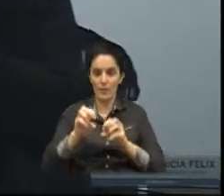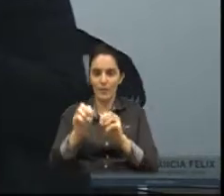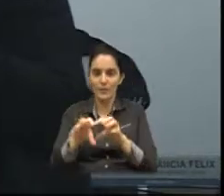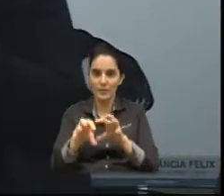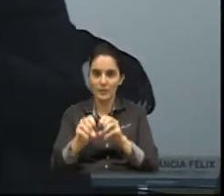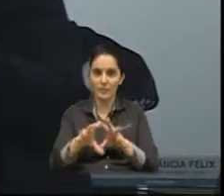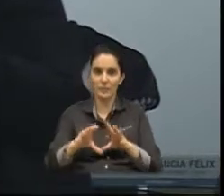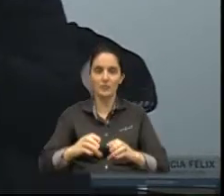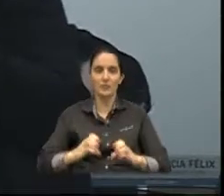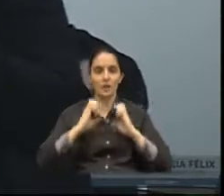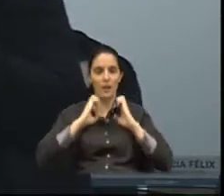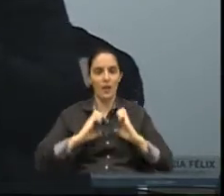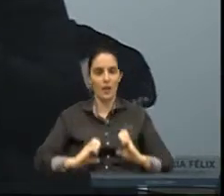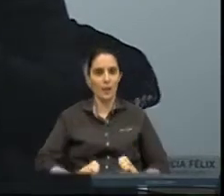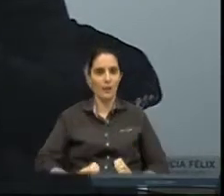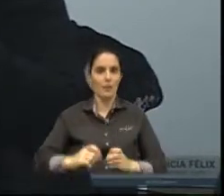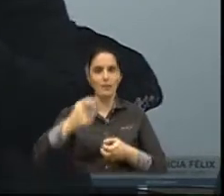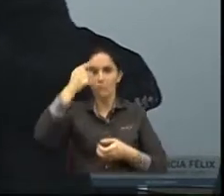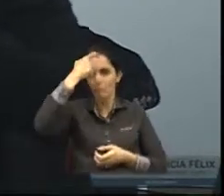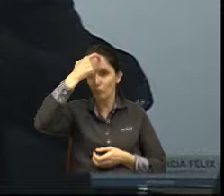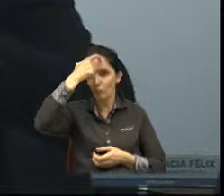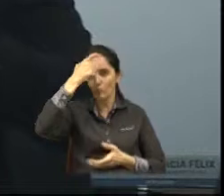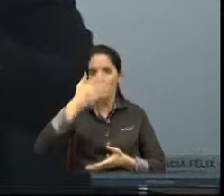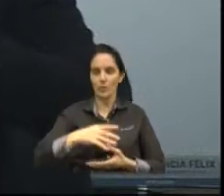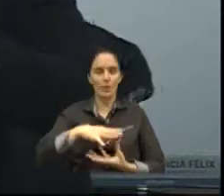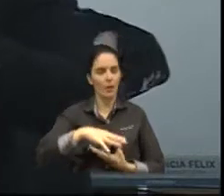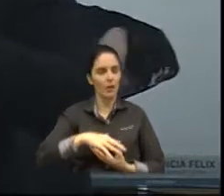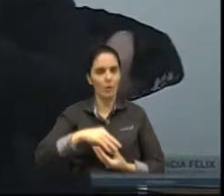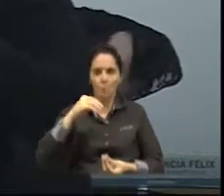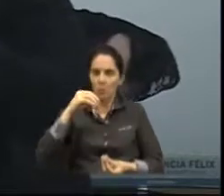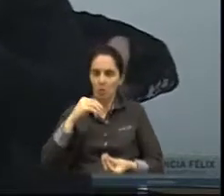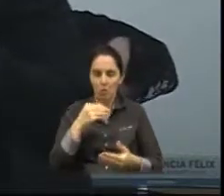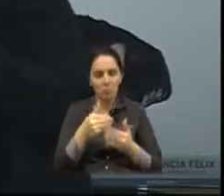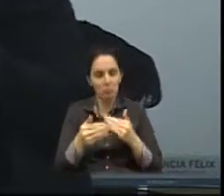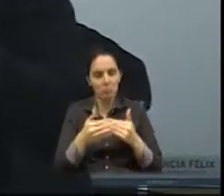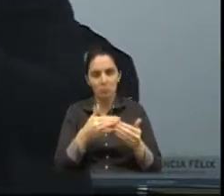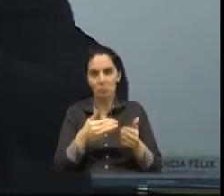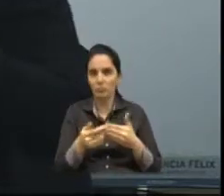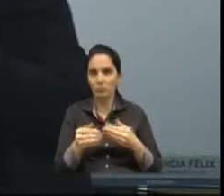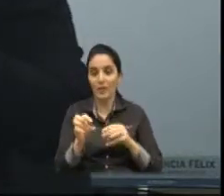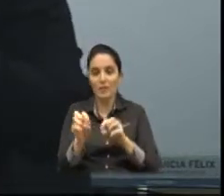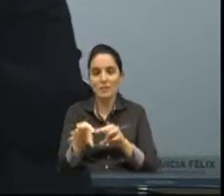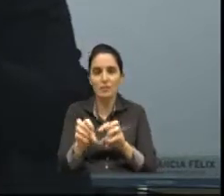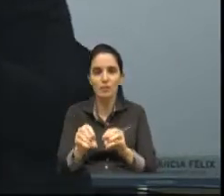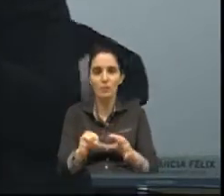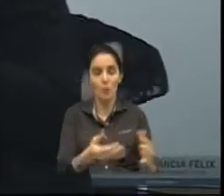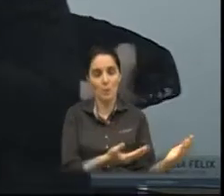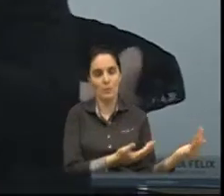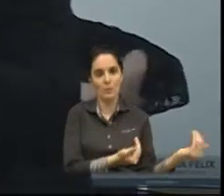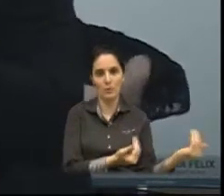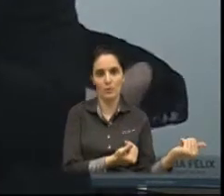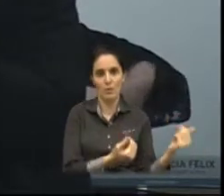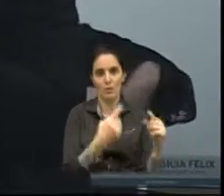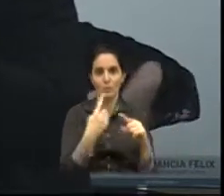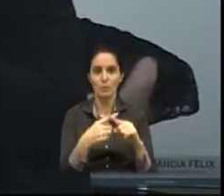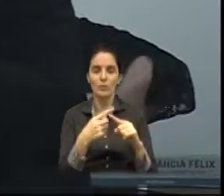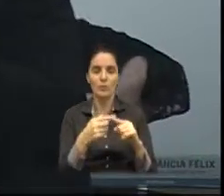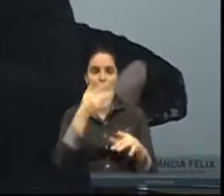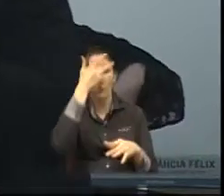ético, seja moral, quanto espiritual, que nós sabemos que muitas pessoas vão